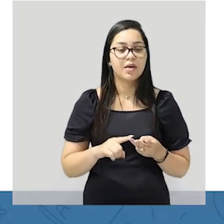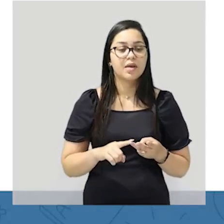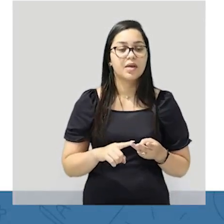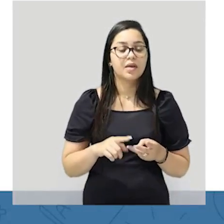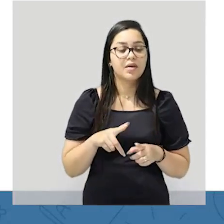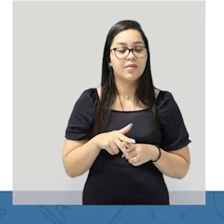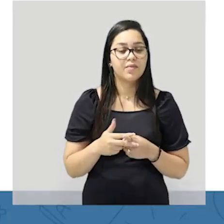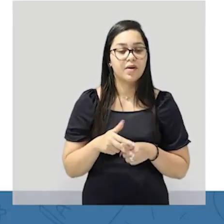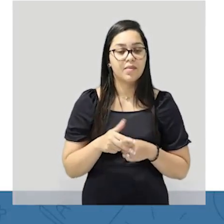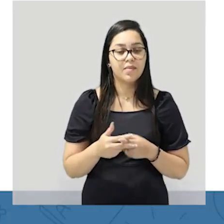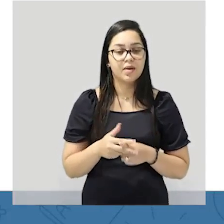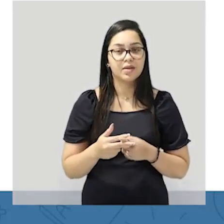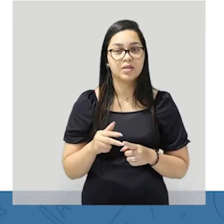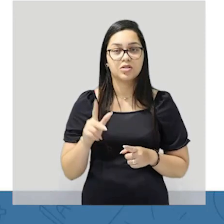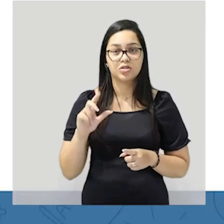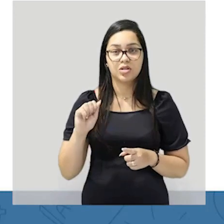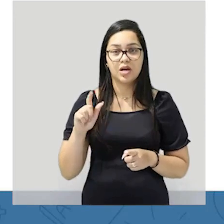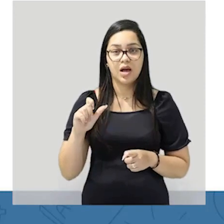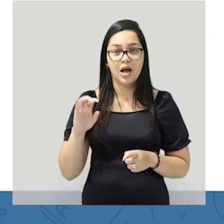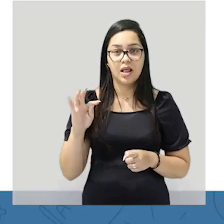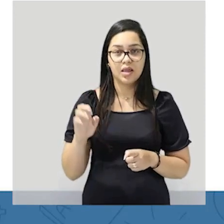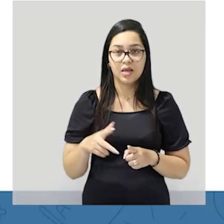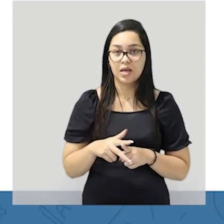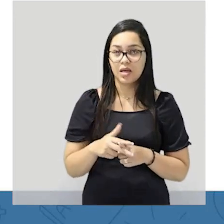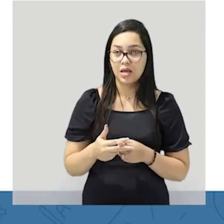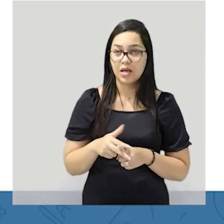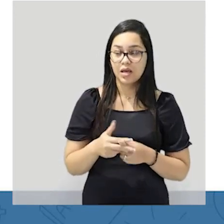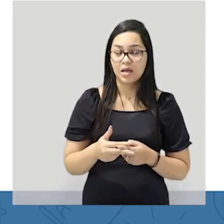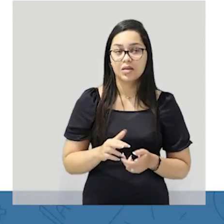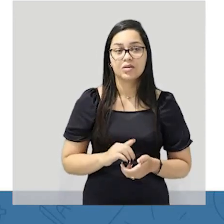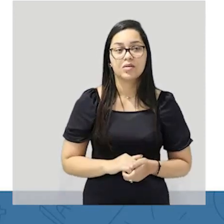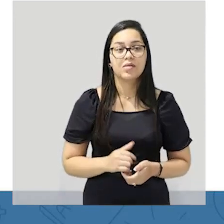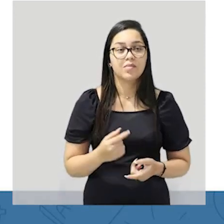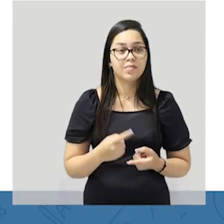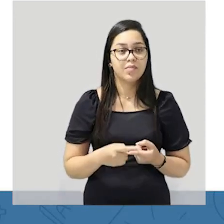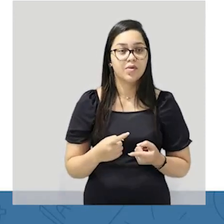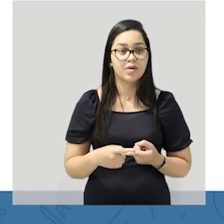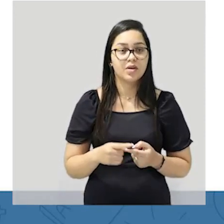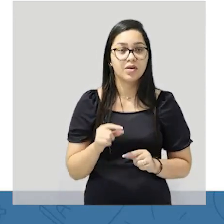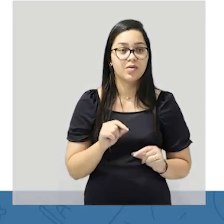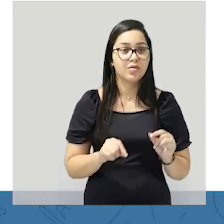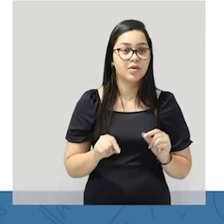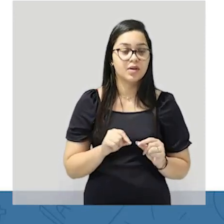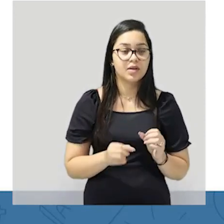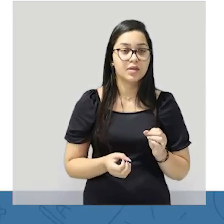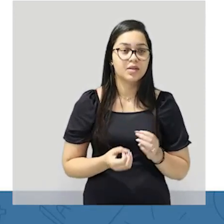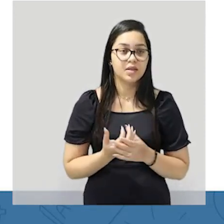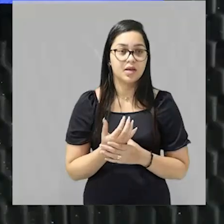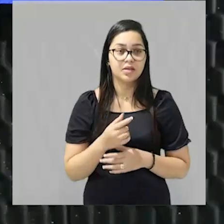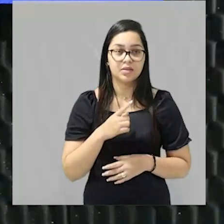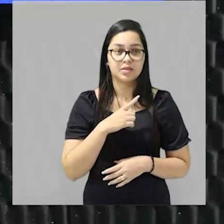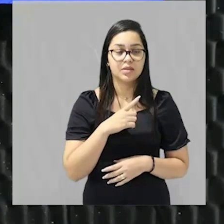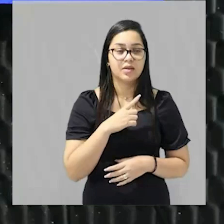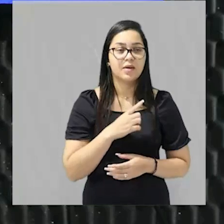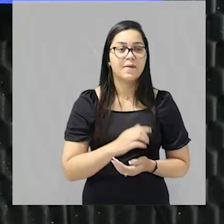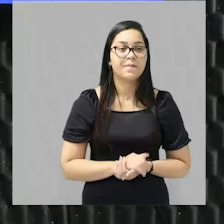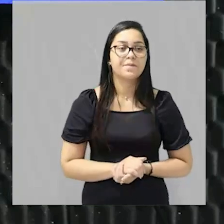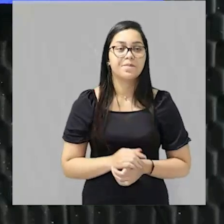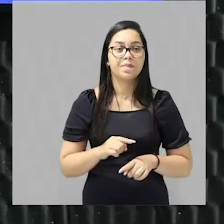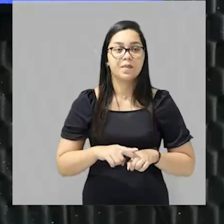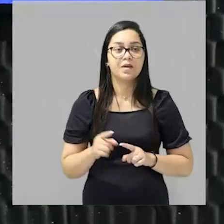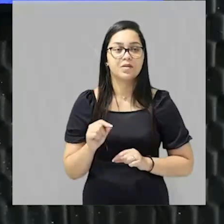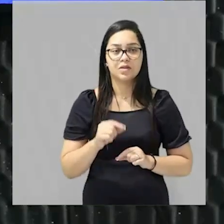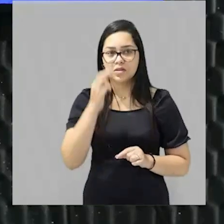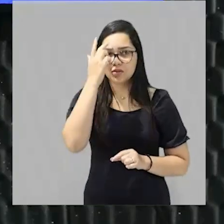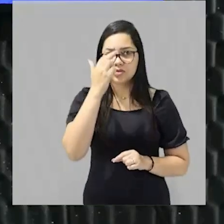Que doença? Fulano tá doente. De quê? Aí eu vou especificar, tá? Então, doença é mais abrangente, tá? Ufa,